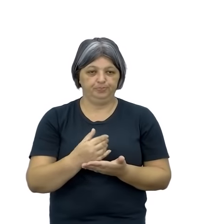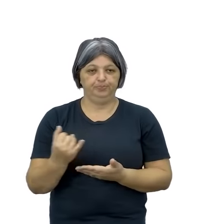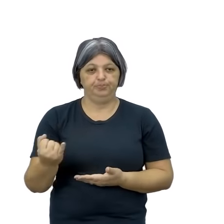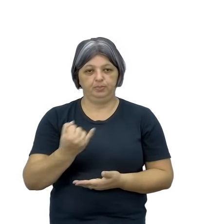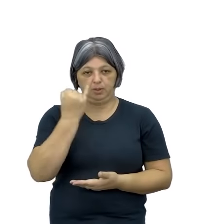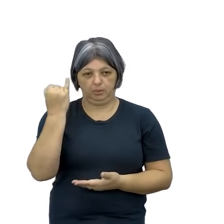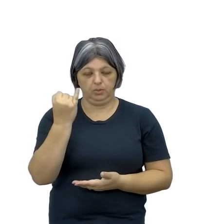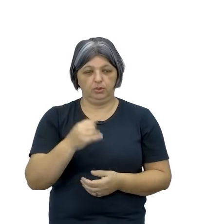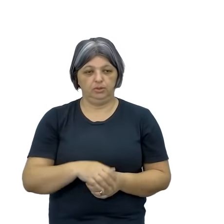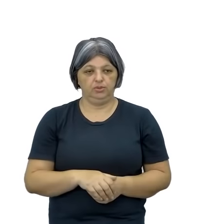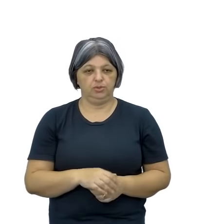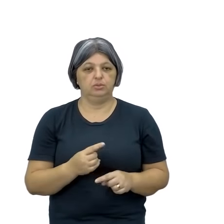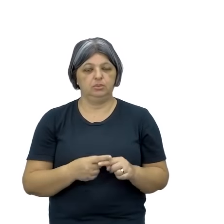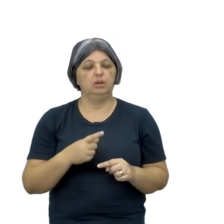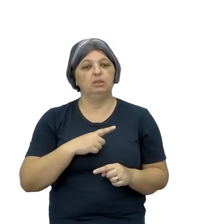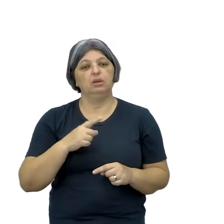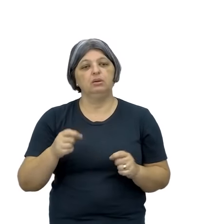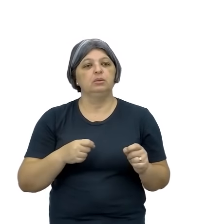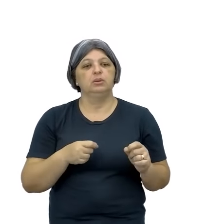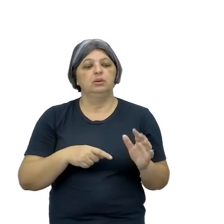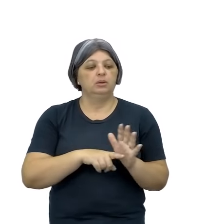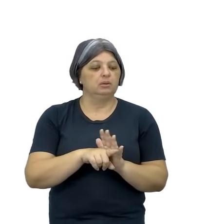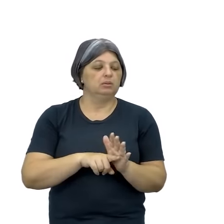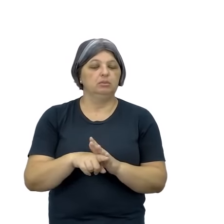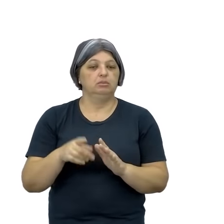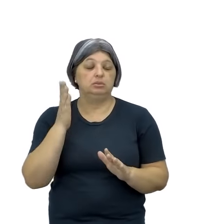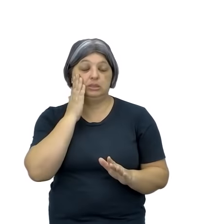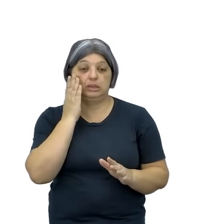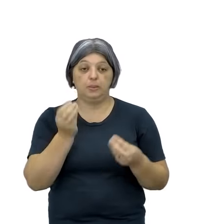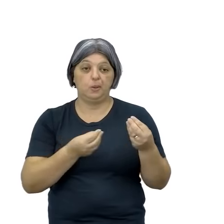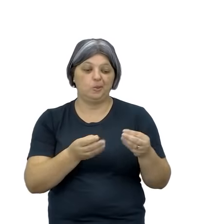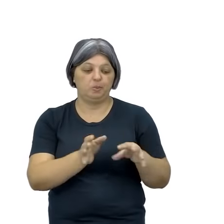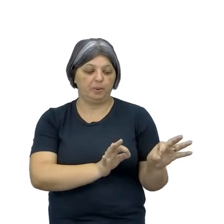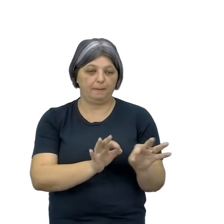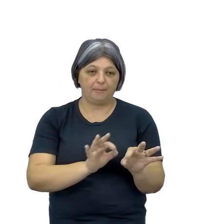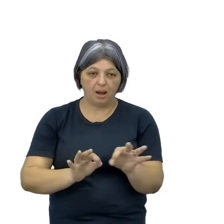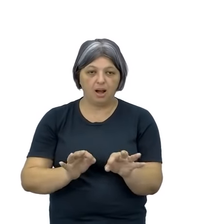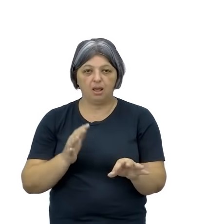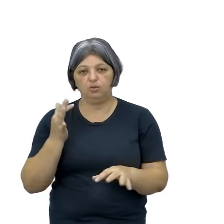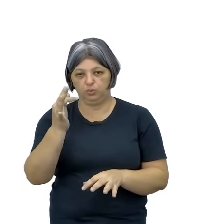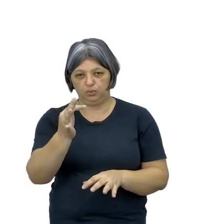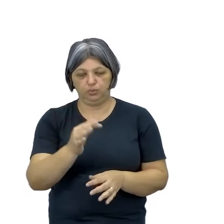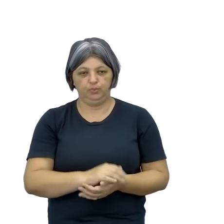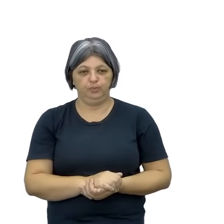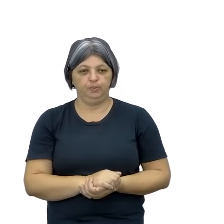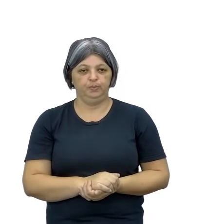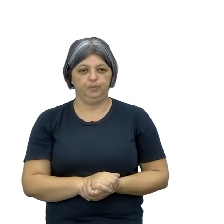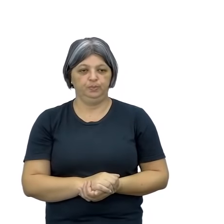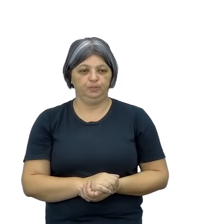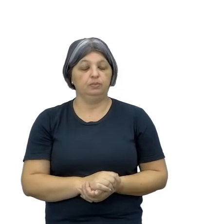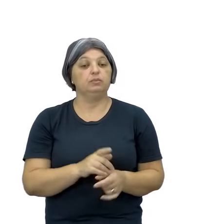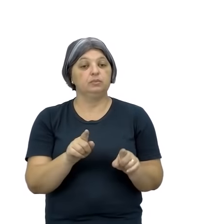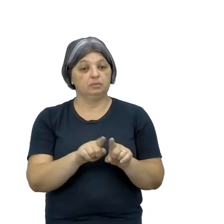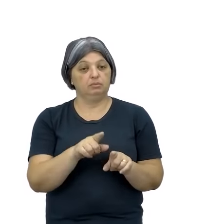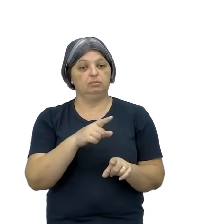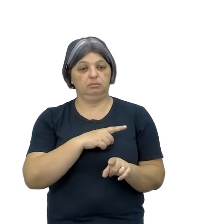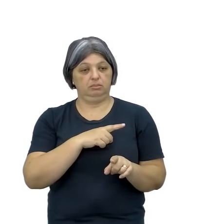ali eu já tenho, né, eu tenho indicativos do que eu preciso elaborar mais para frente, tá bom? Nós temos também